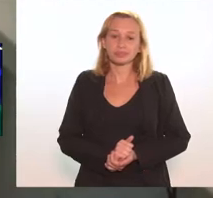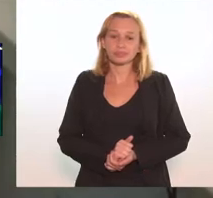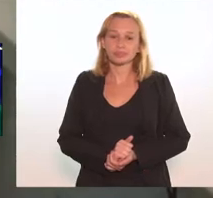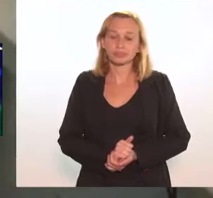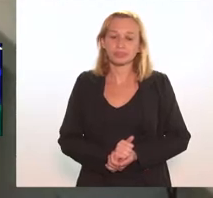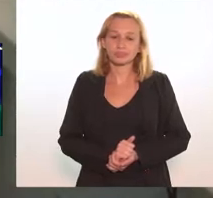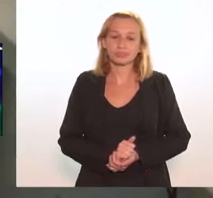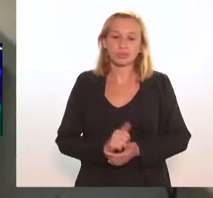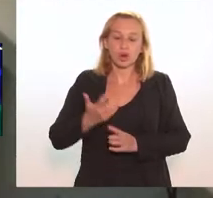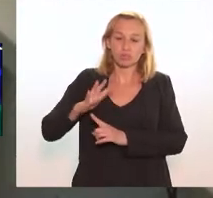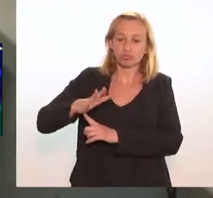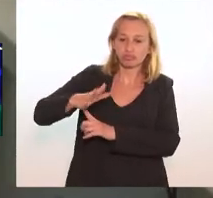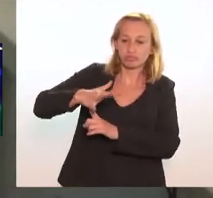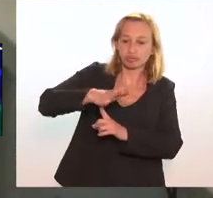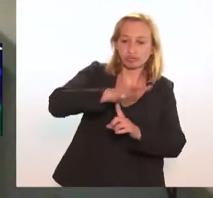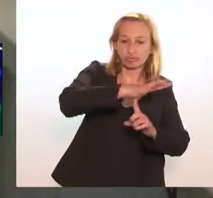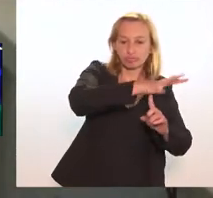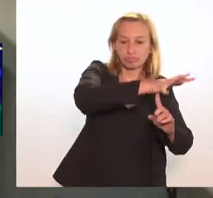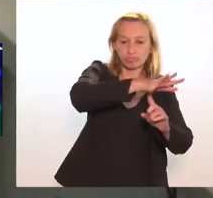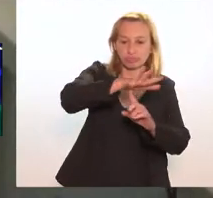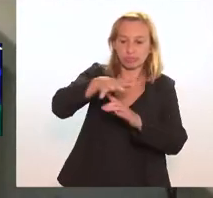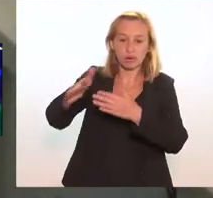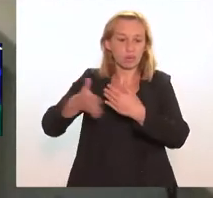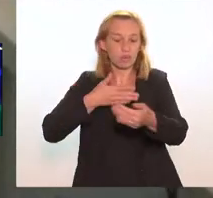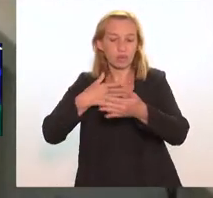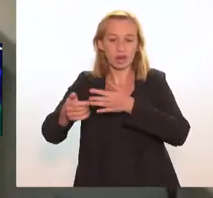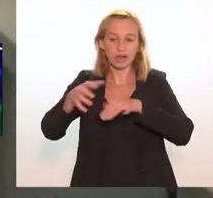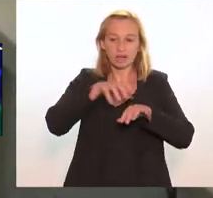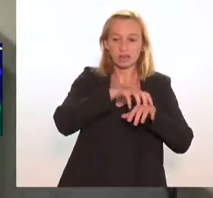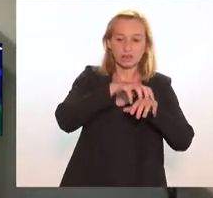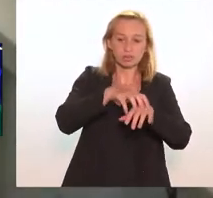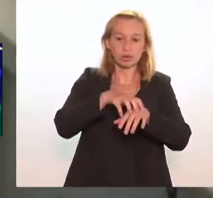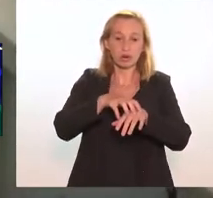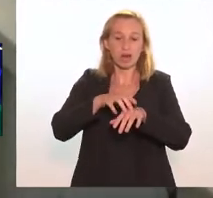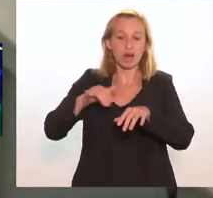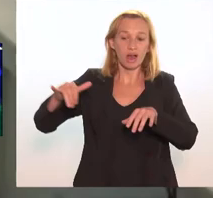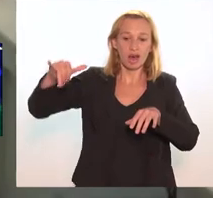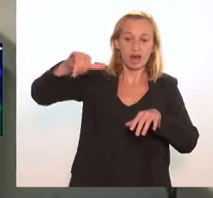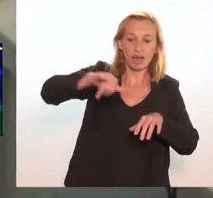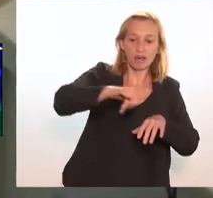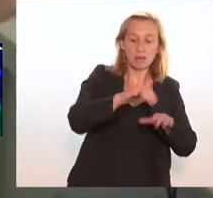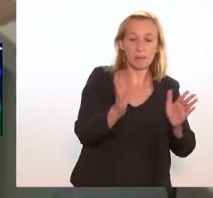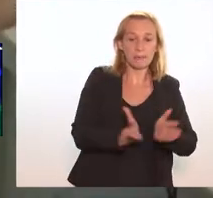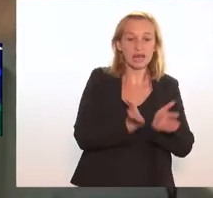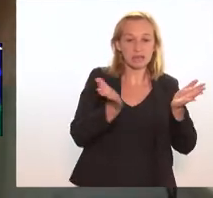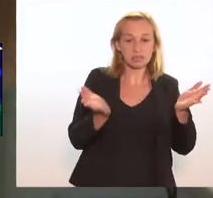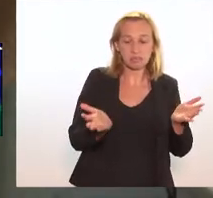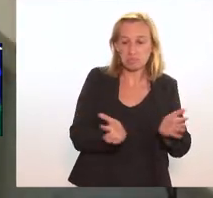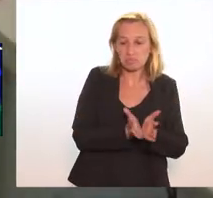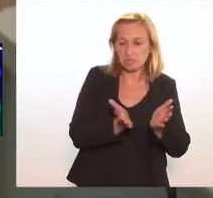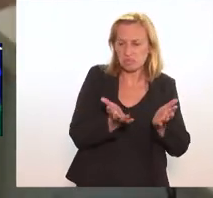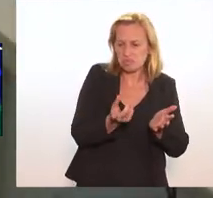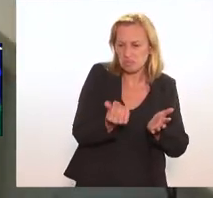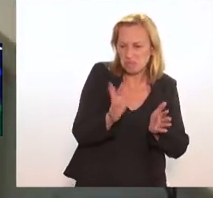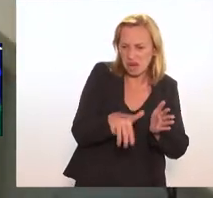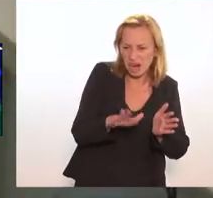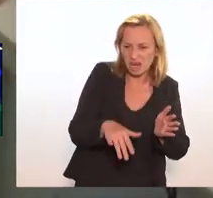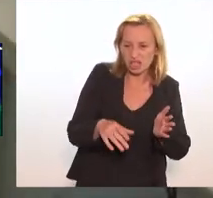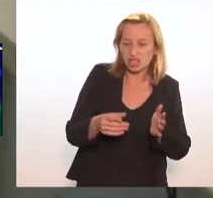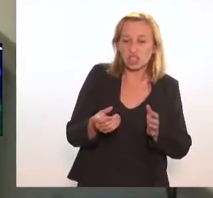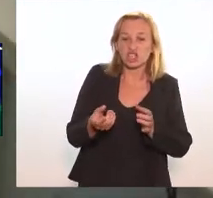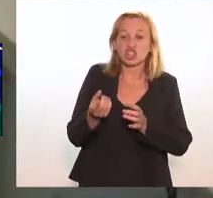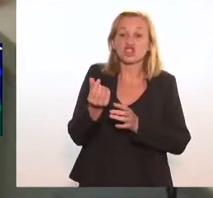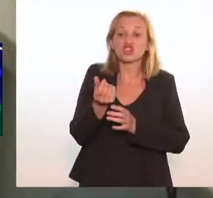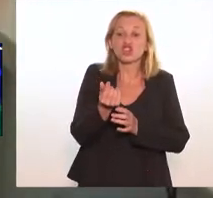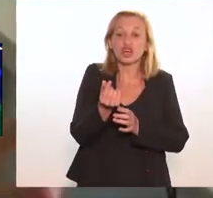um helicóptero, qualquer meio de transporte aéreo, né, barato, e jogar o dinheiro nas comunidades